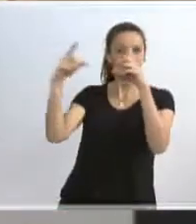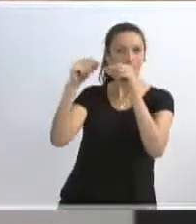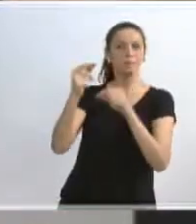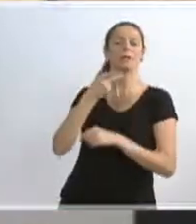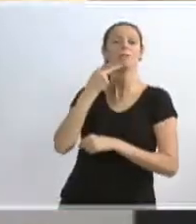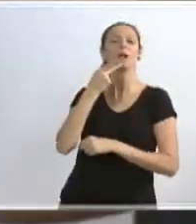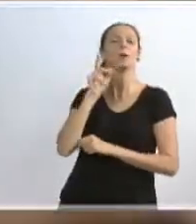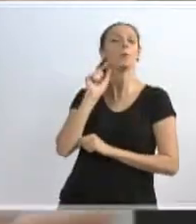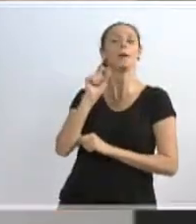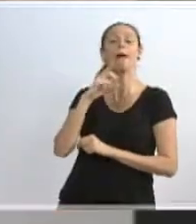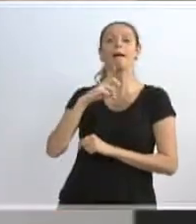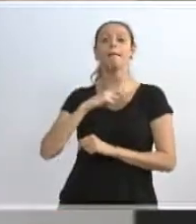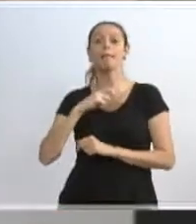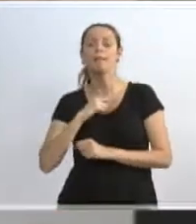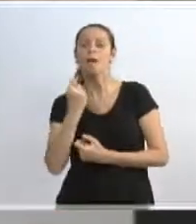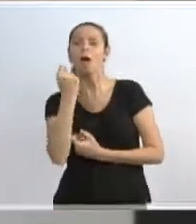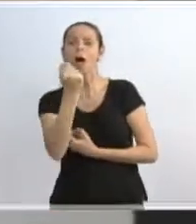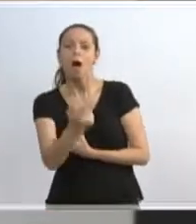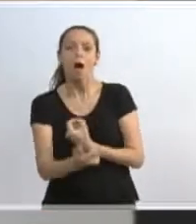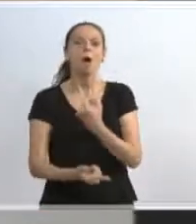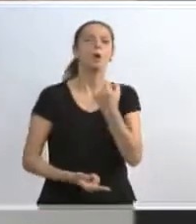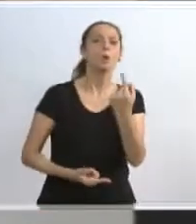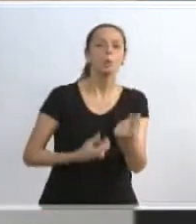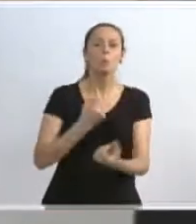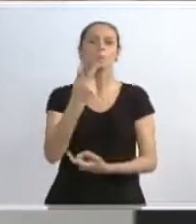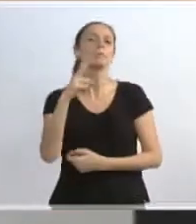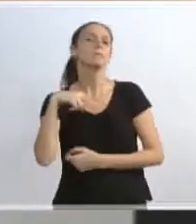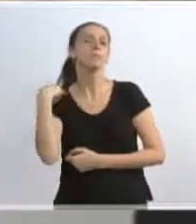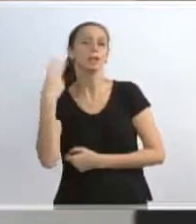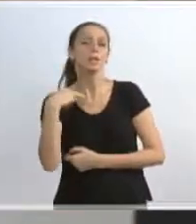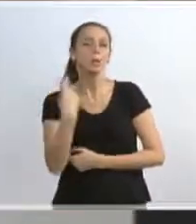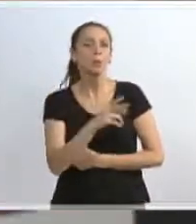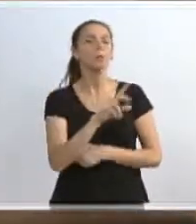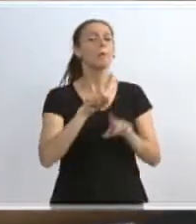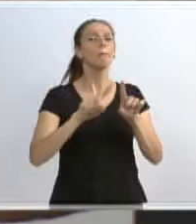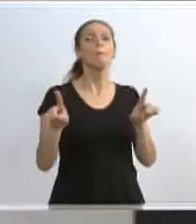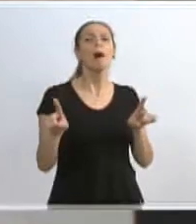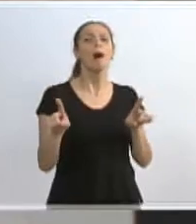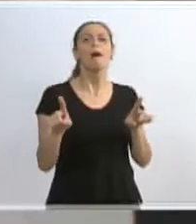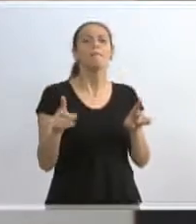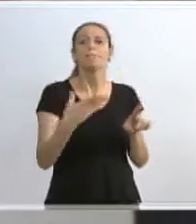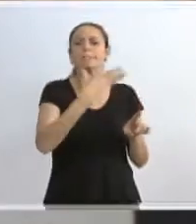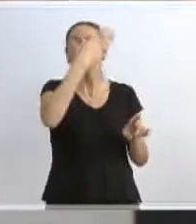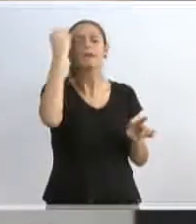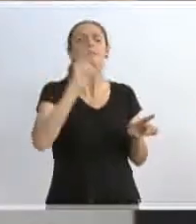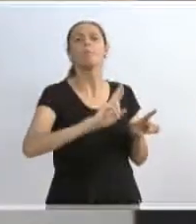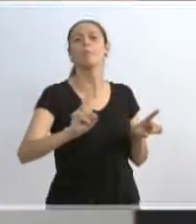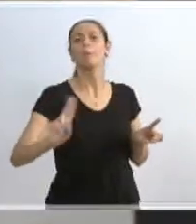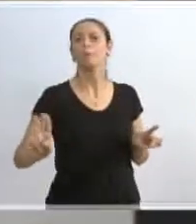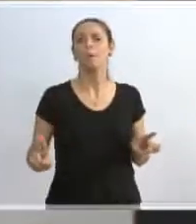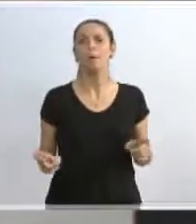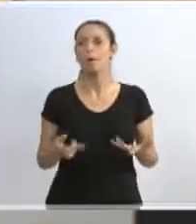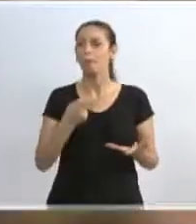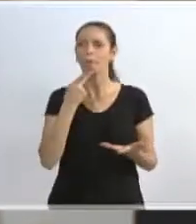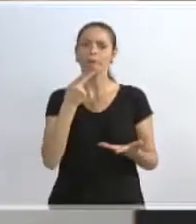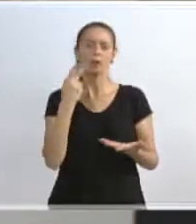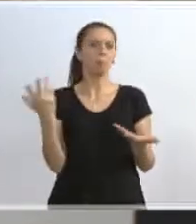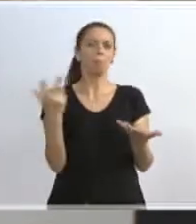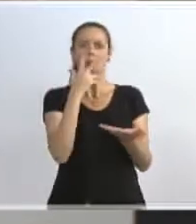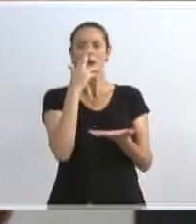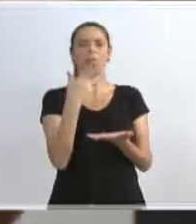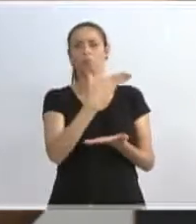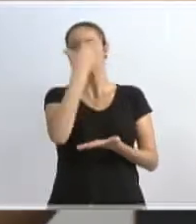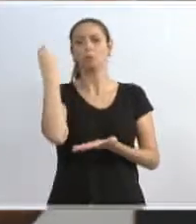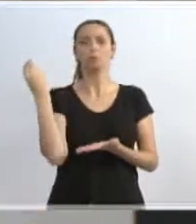cerca de 130 mil, não sei o quê, mas não recorda, anotou numa listinha, mas não guardou, aquele papo furado ali que... E aí criou essa questão